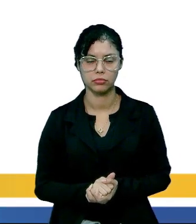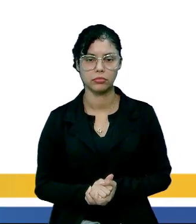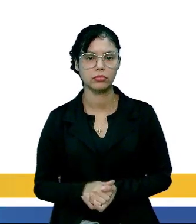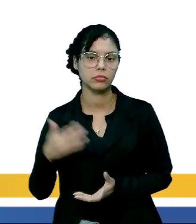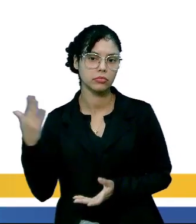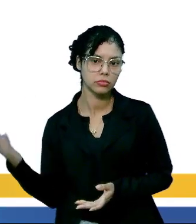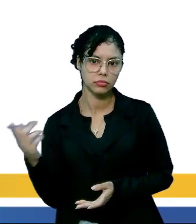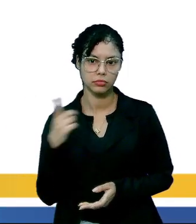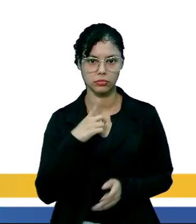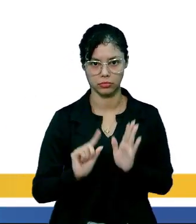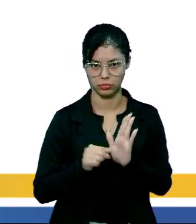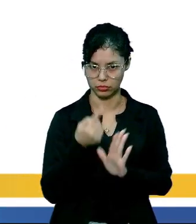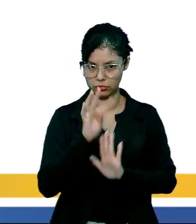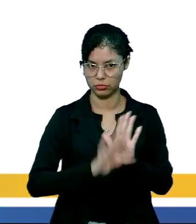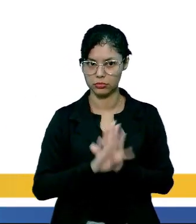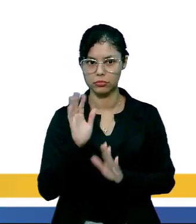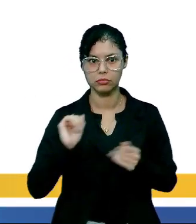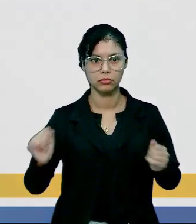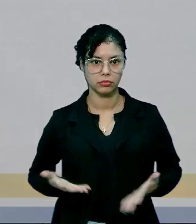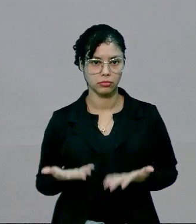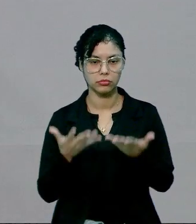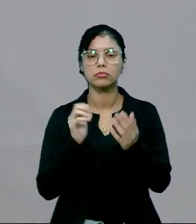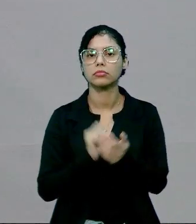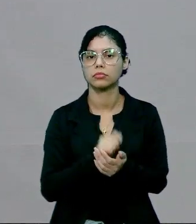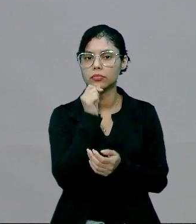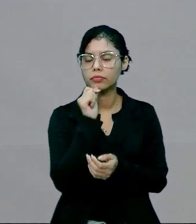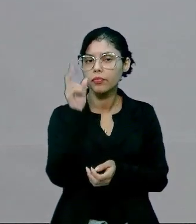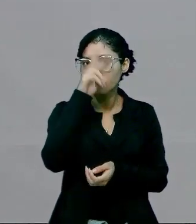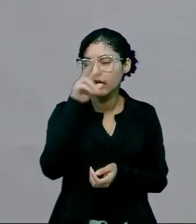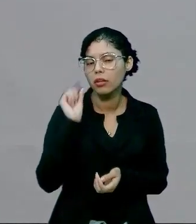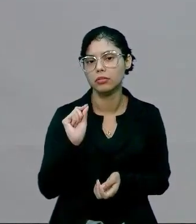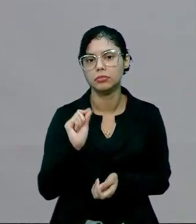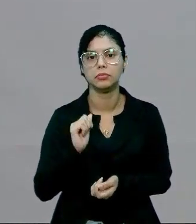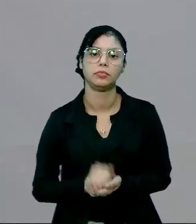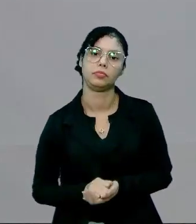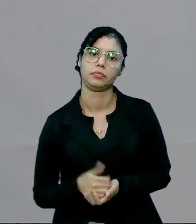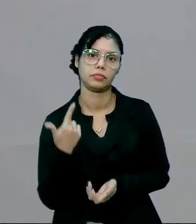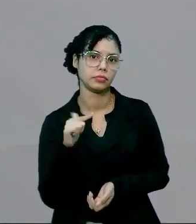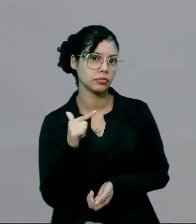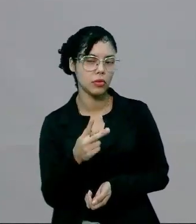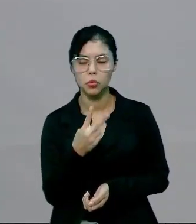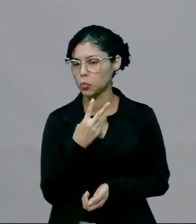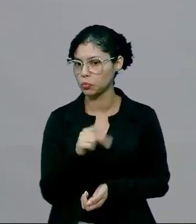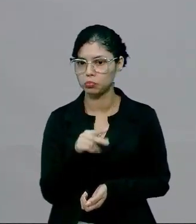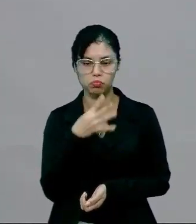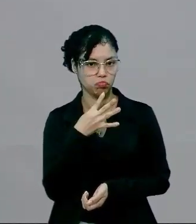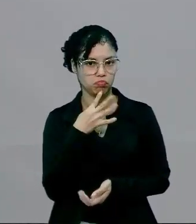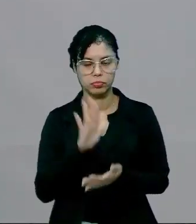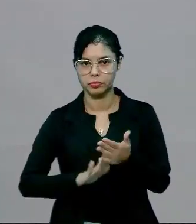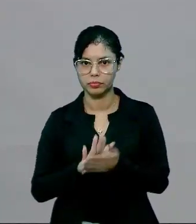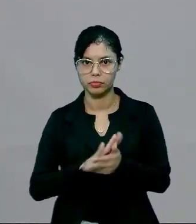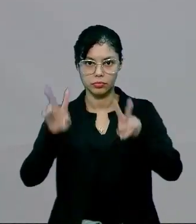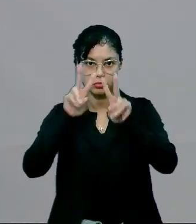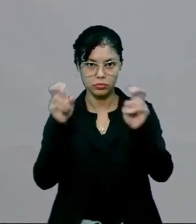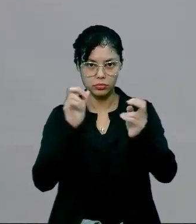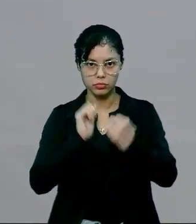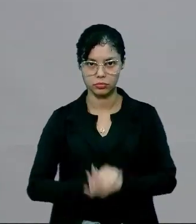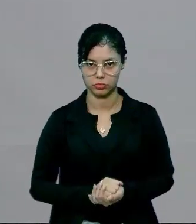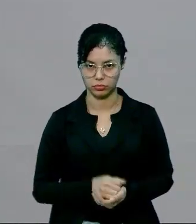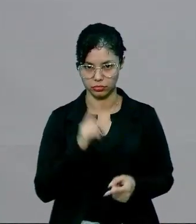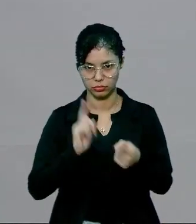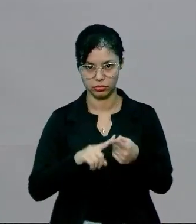E aí nós temos o primeiro texto motivador, lembrando que se você não tiver conhecimento nenhum sobre o tema, não se